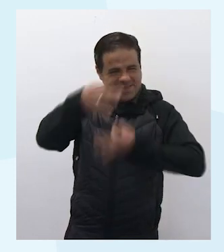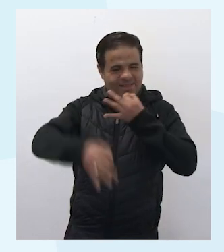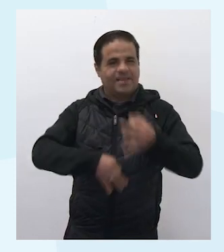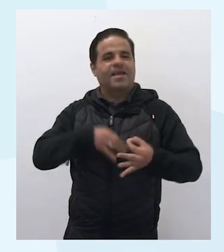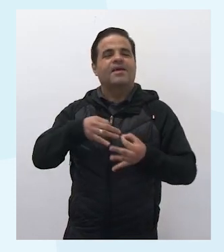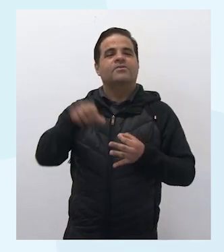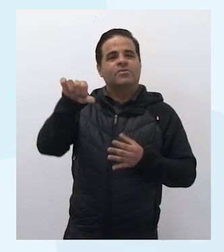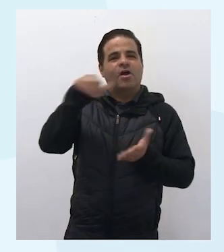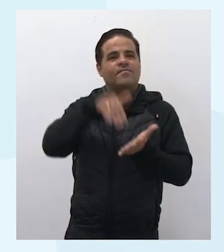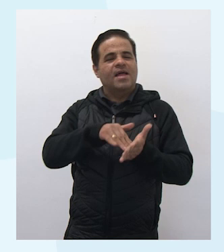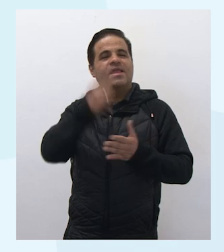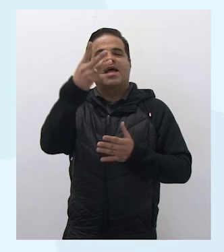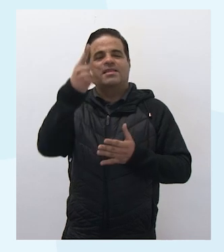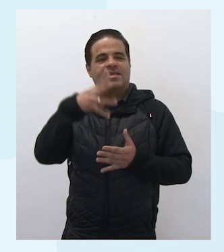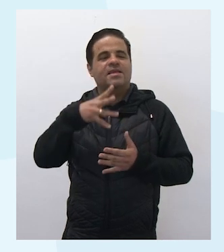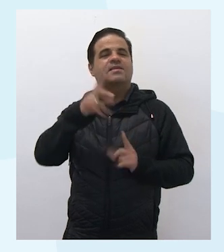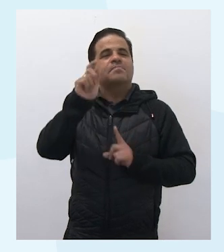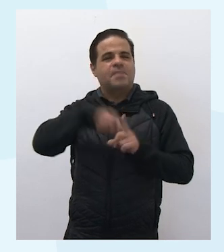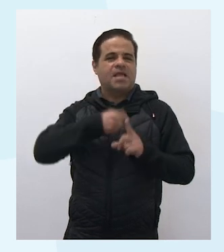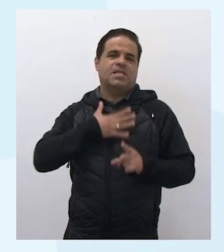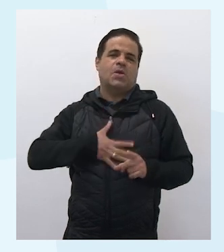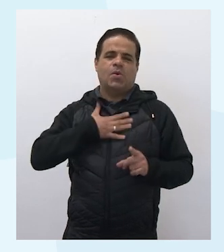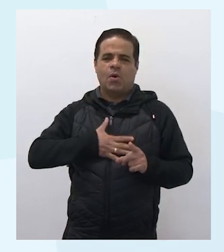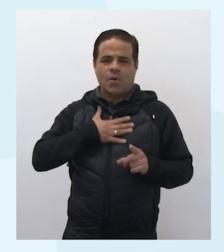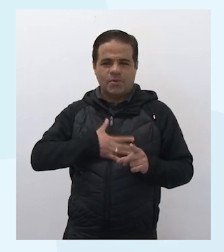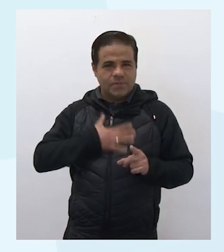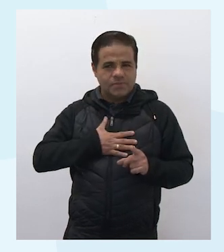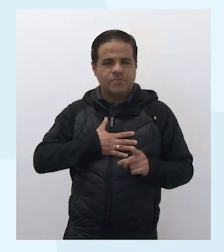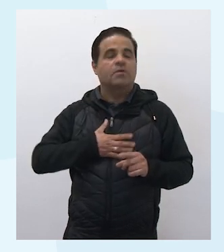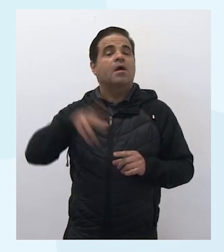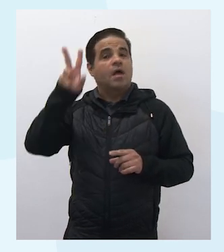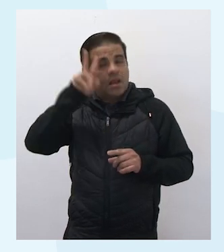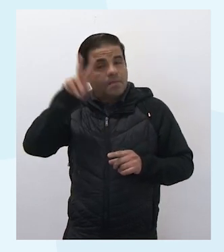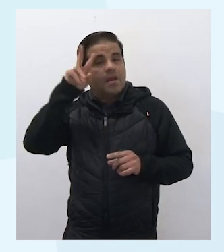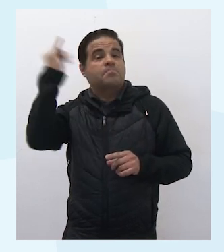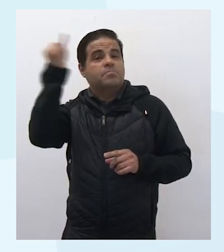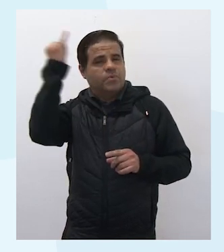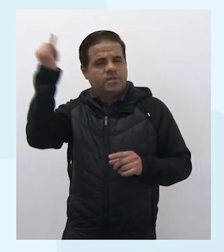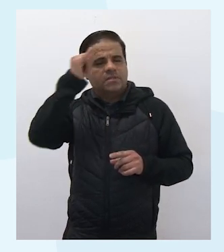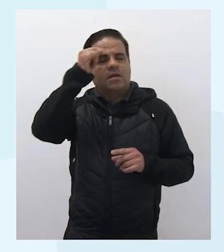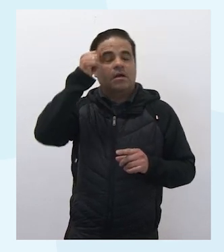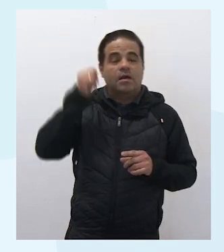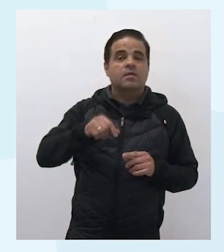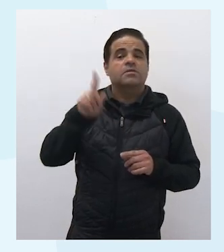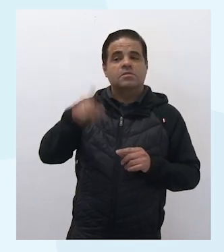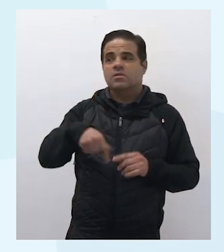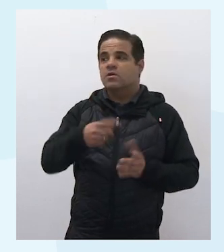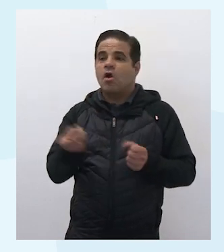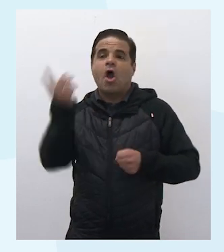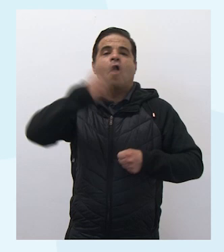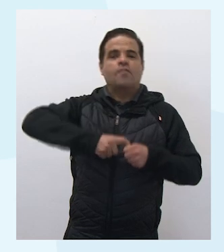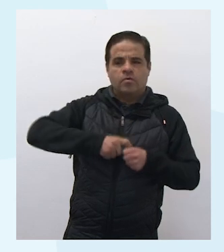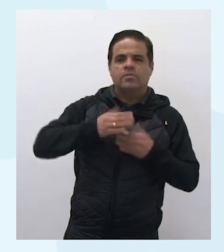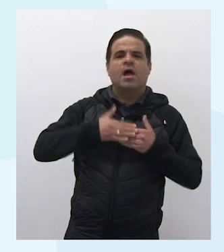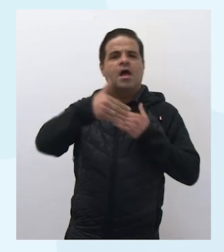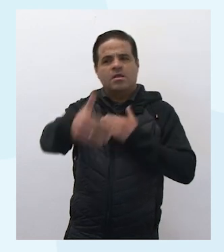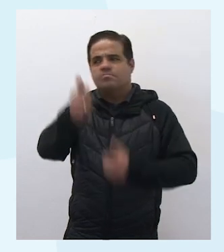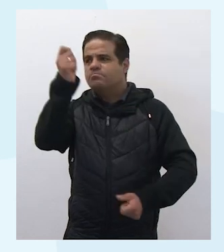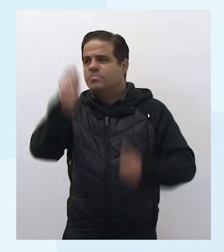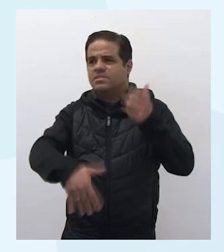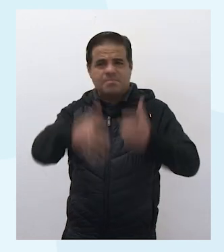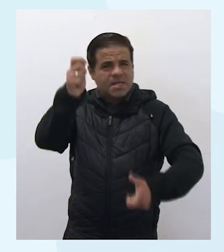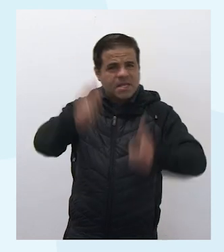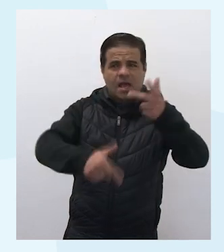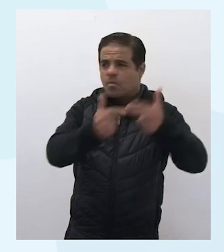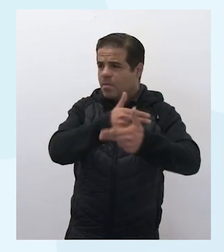de 9 a 13 de agosto. Vale lembrar, estou voltando aí um pouco para falar de uma coisa